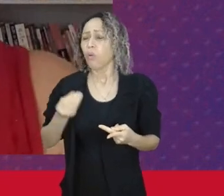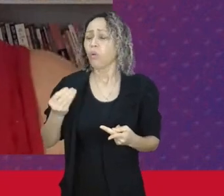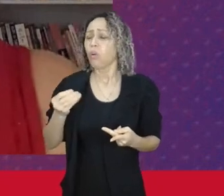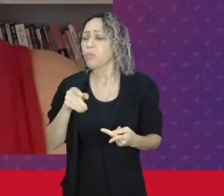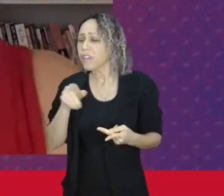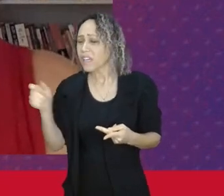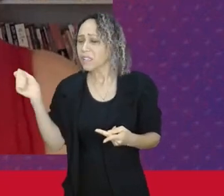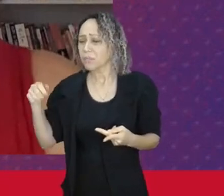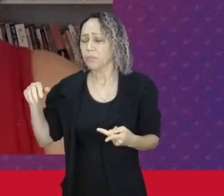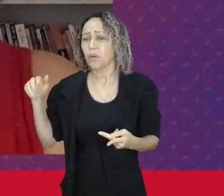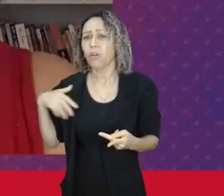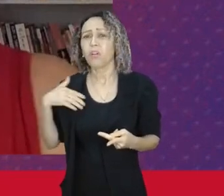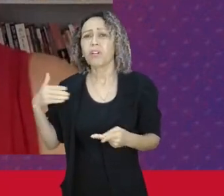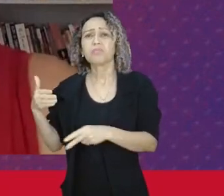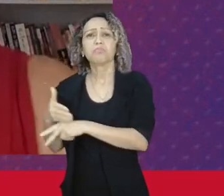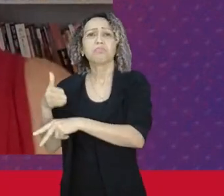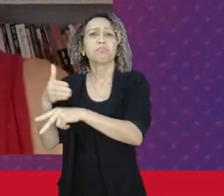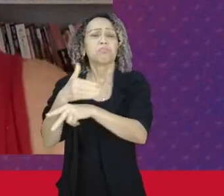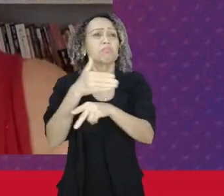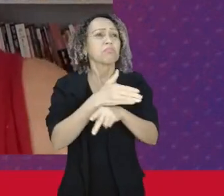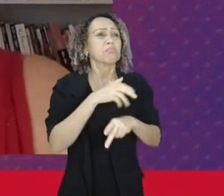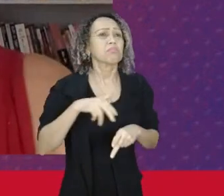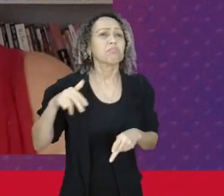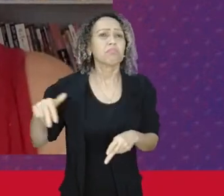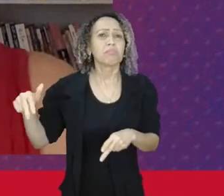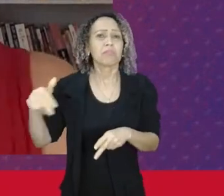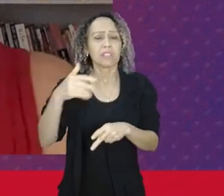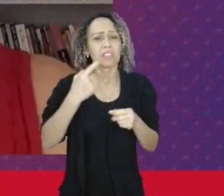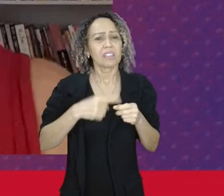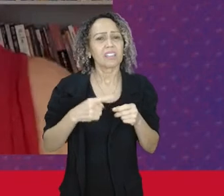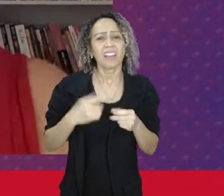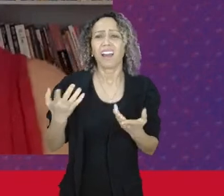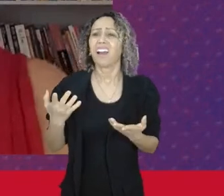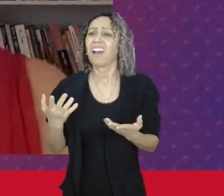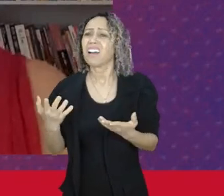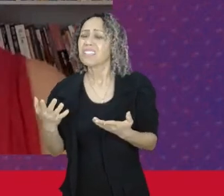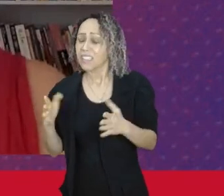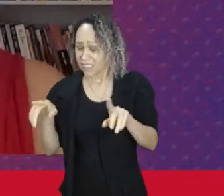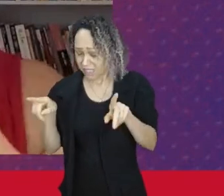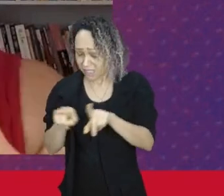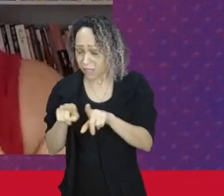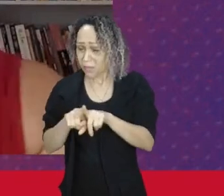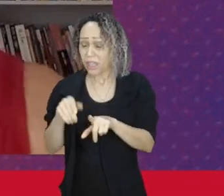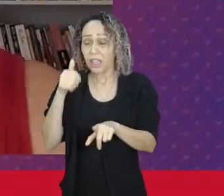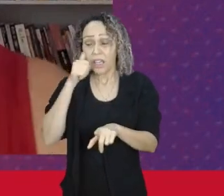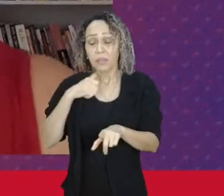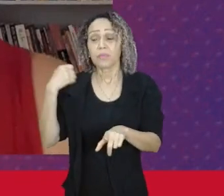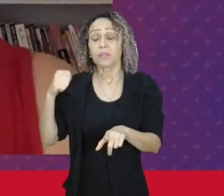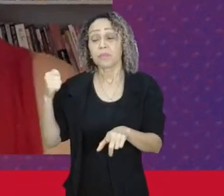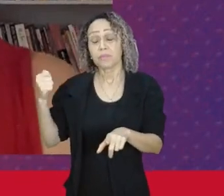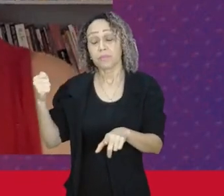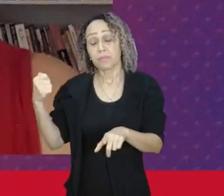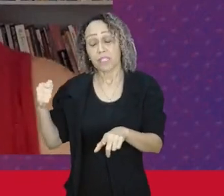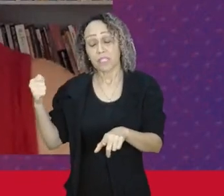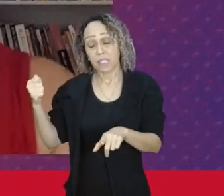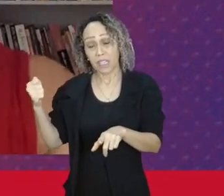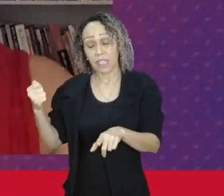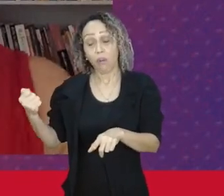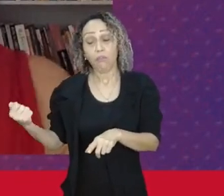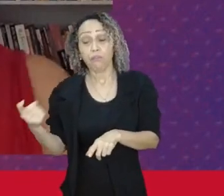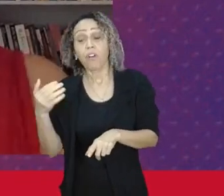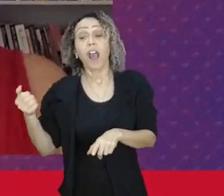suas vontades cotidianas, e quais são os empecilhos que o planejamento e as intervenções nas